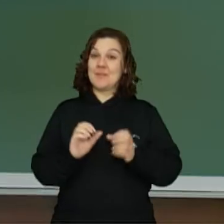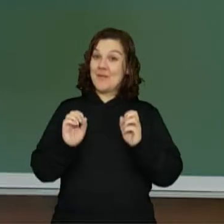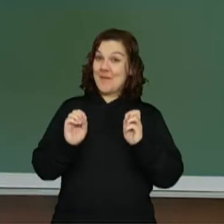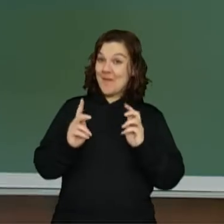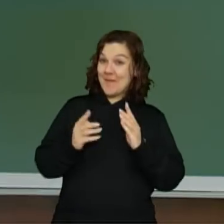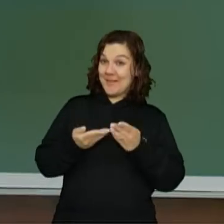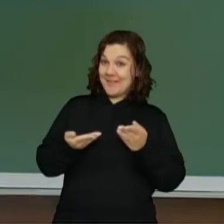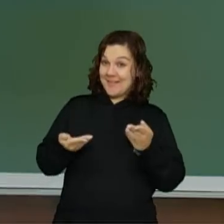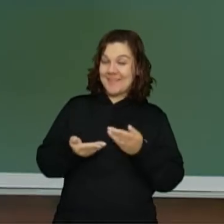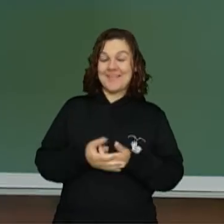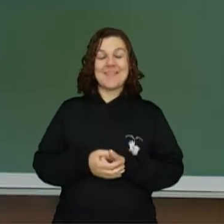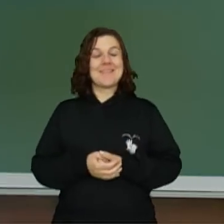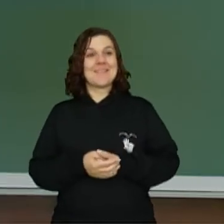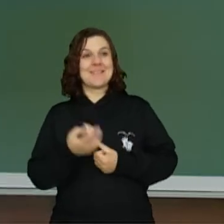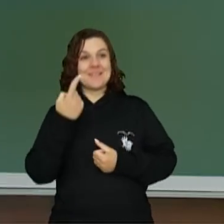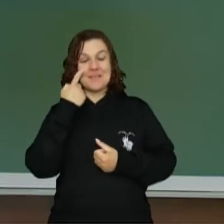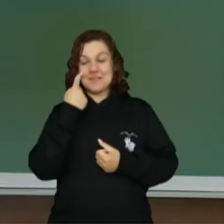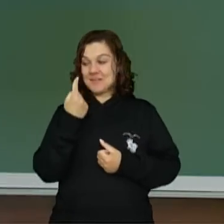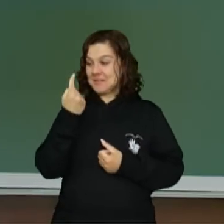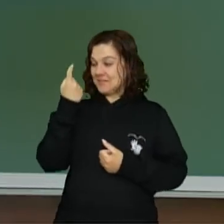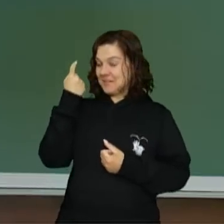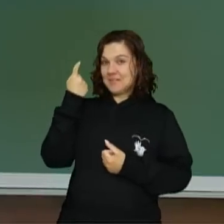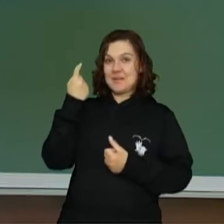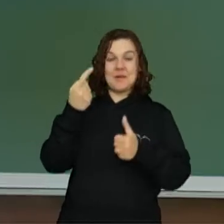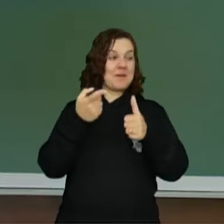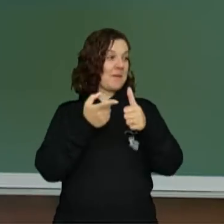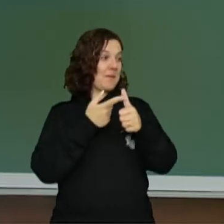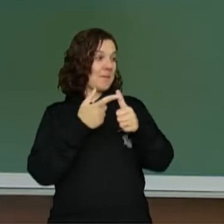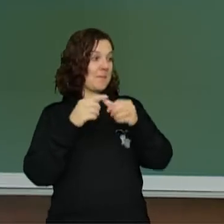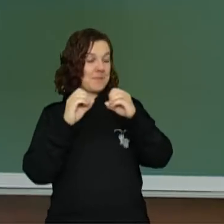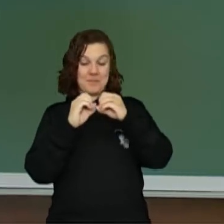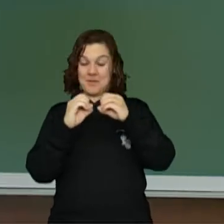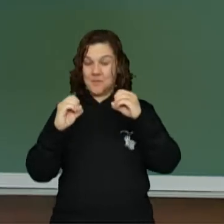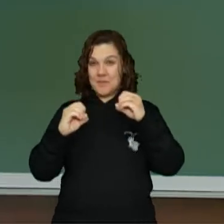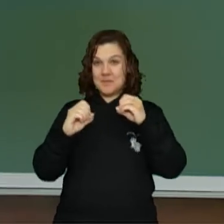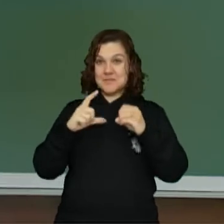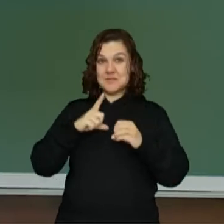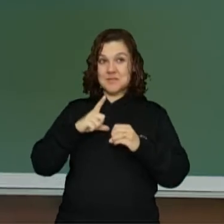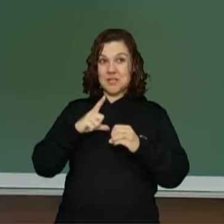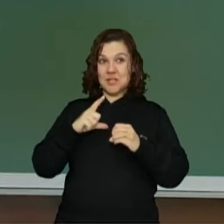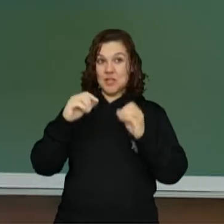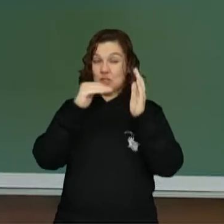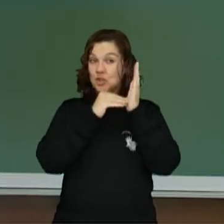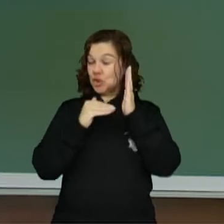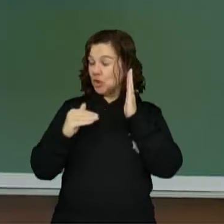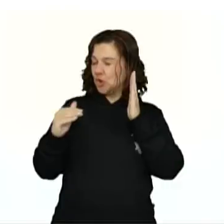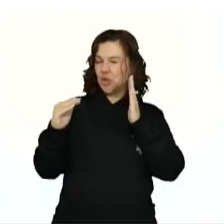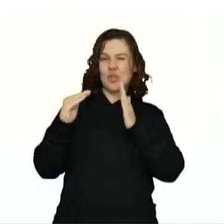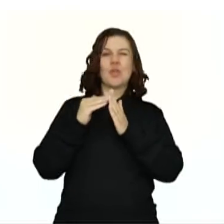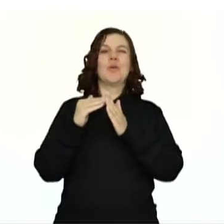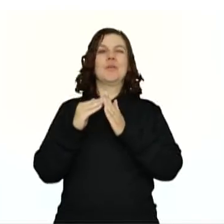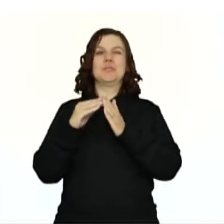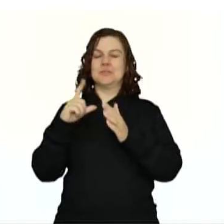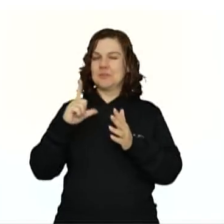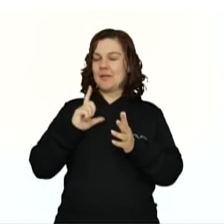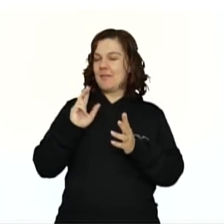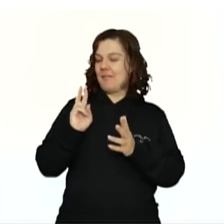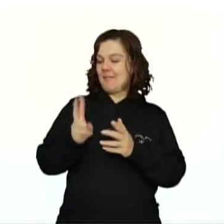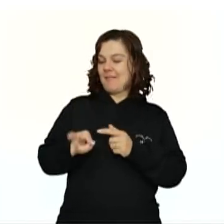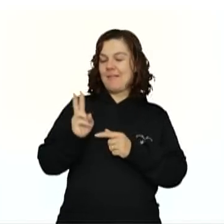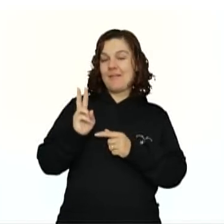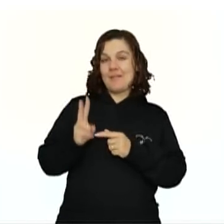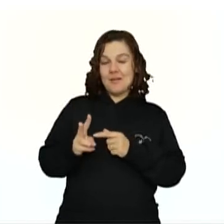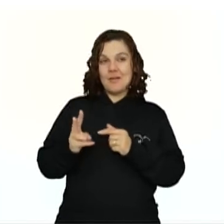Ok, gente? Vamos lá. Na primeira oração, nós temos todas elas ali, praticamente